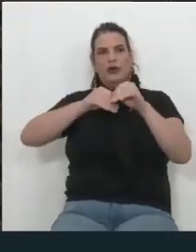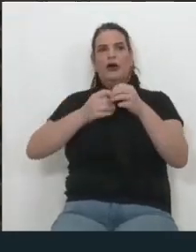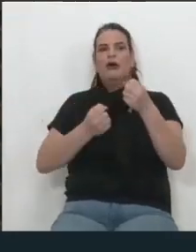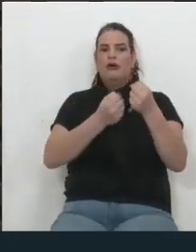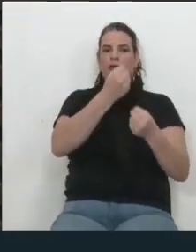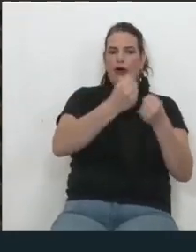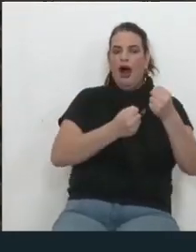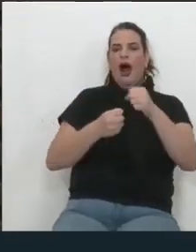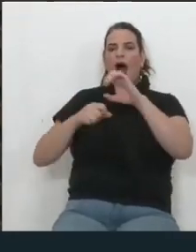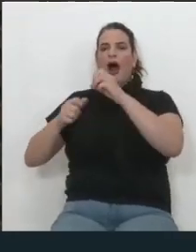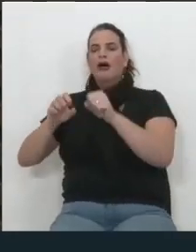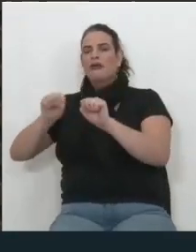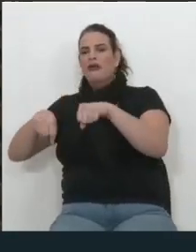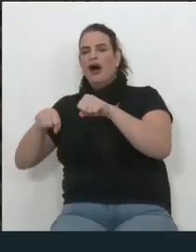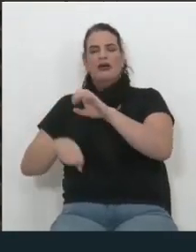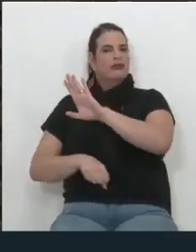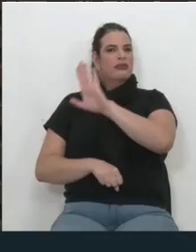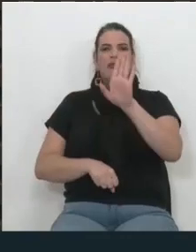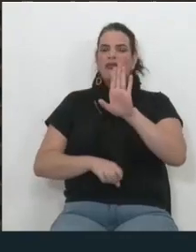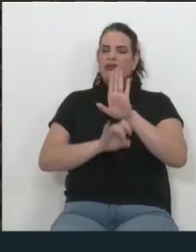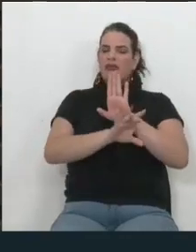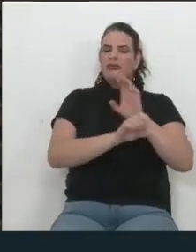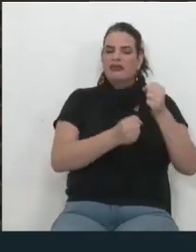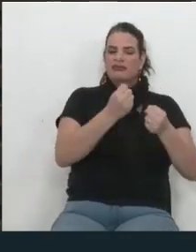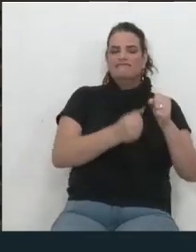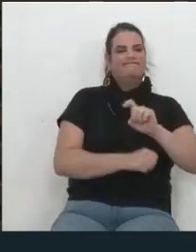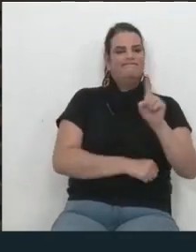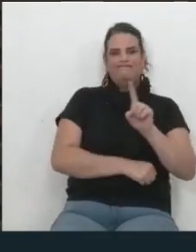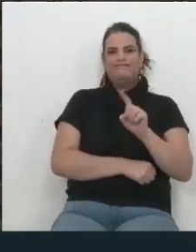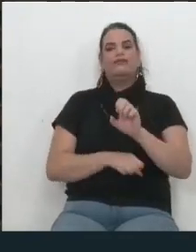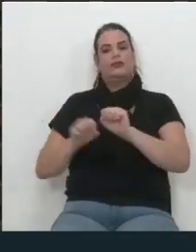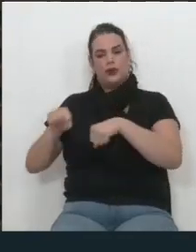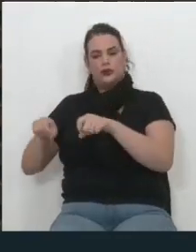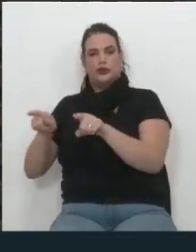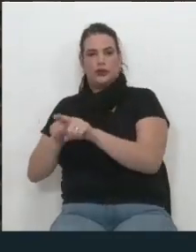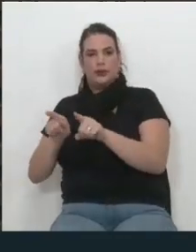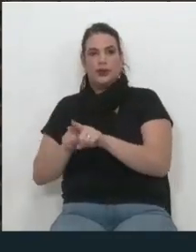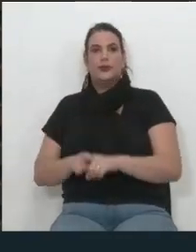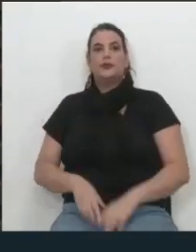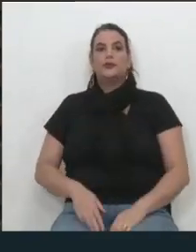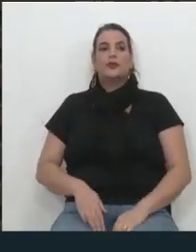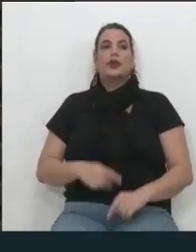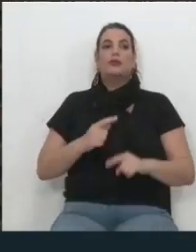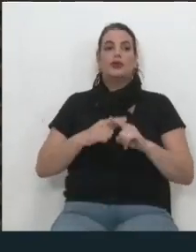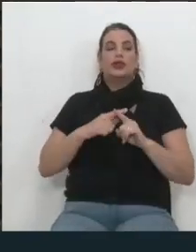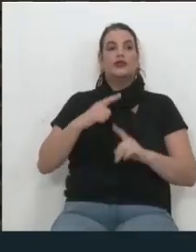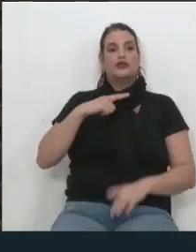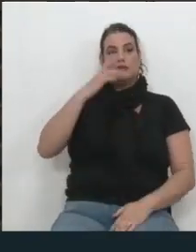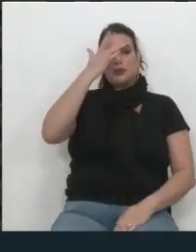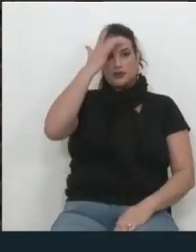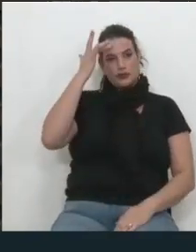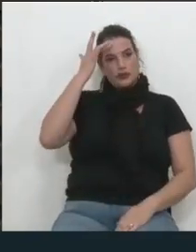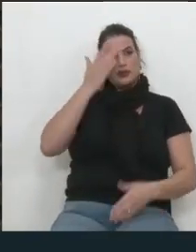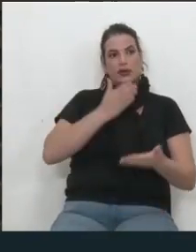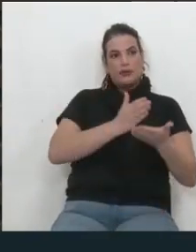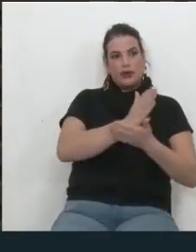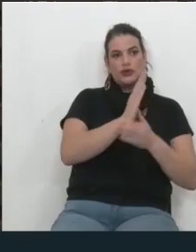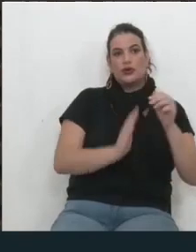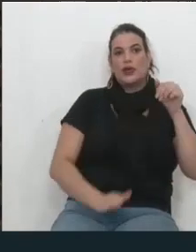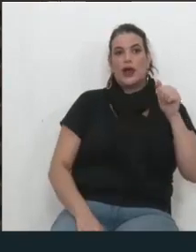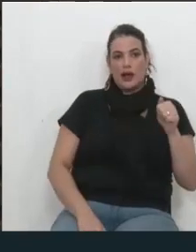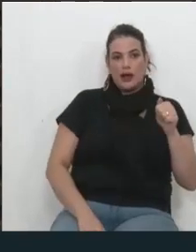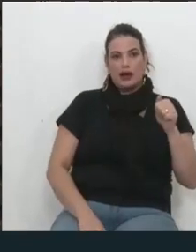não só carro, porque a gente tinha informações que algumas pessoas tiraram a categoria A, né,